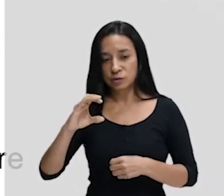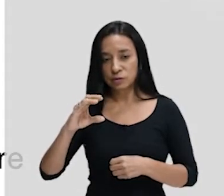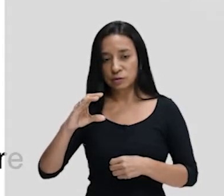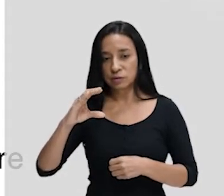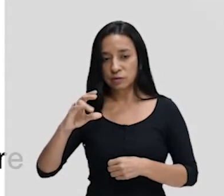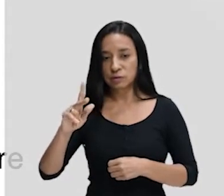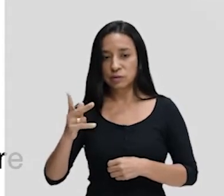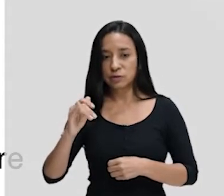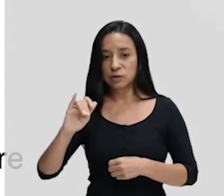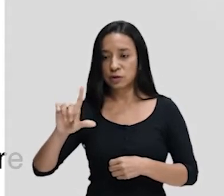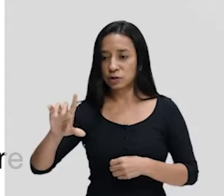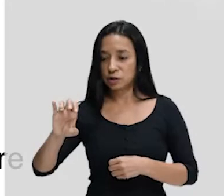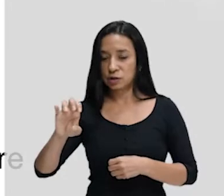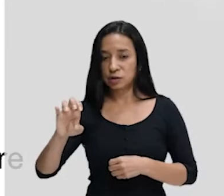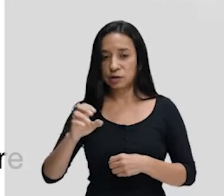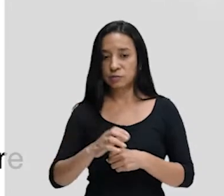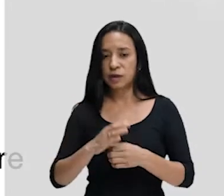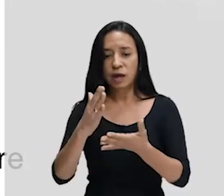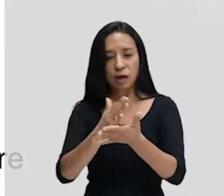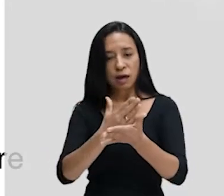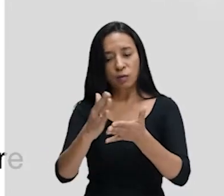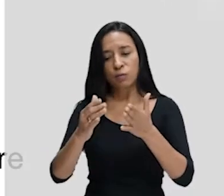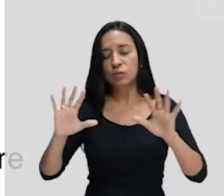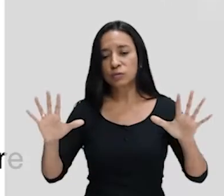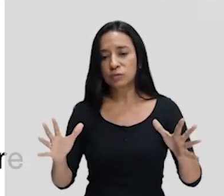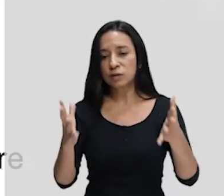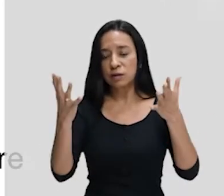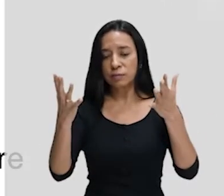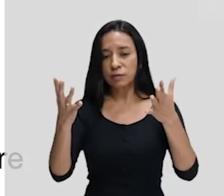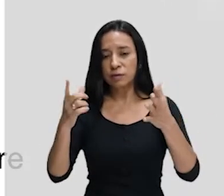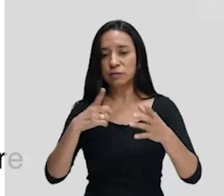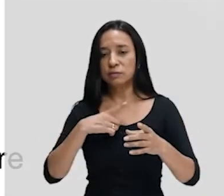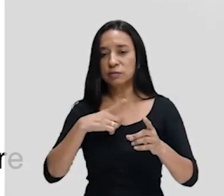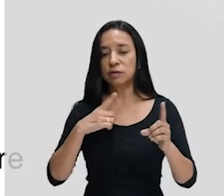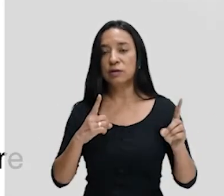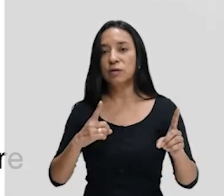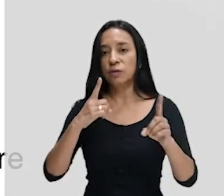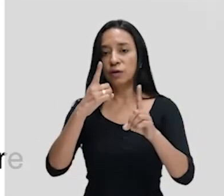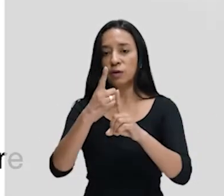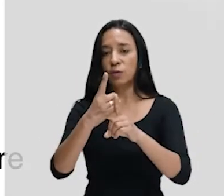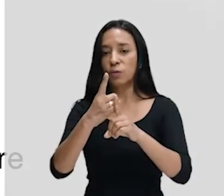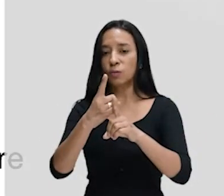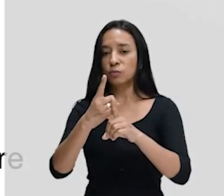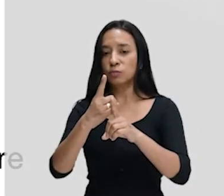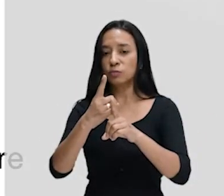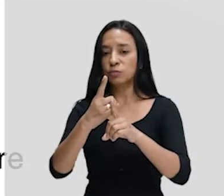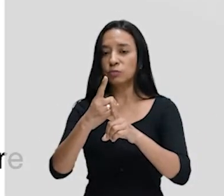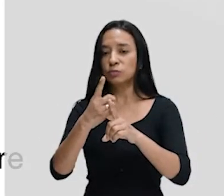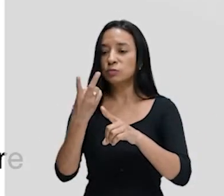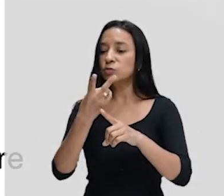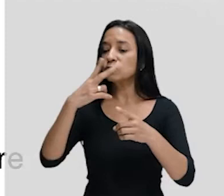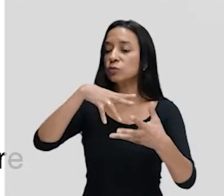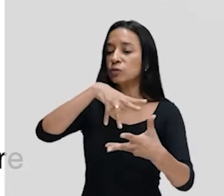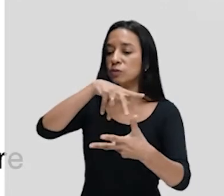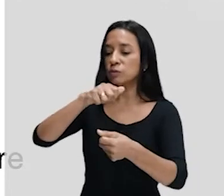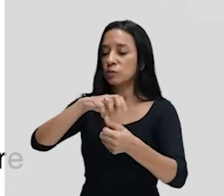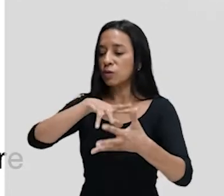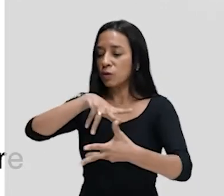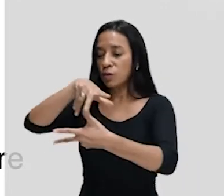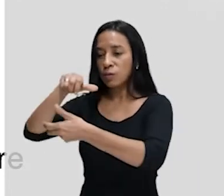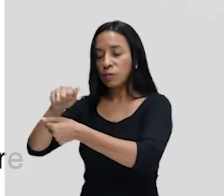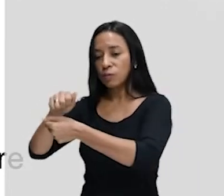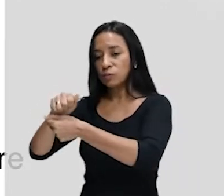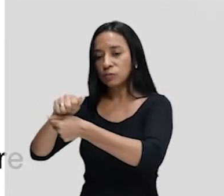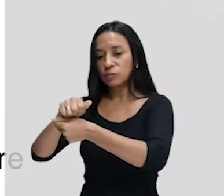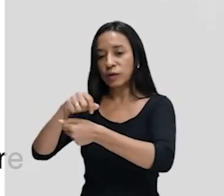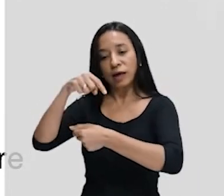destaquei alguns que são comemorados, tá? E lá tem o encontro de dois mundos, encontro de dois mundos, que é feito dia 12 de